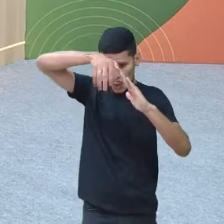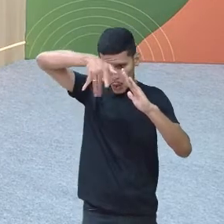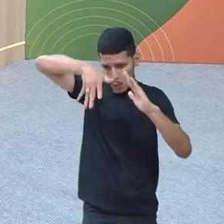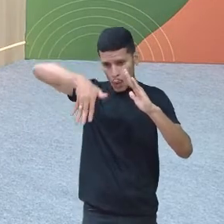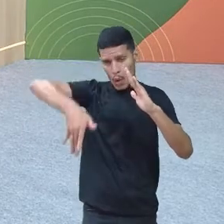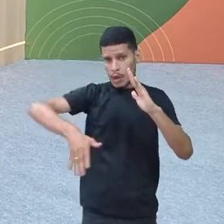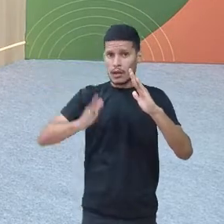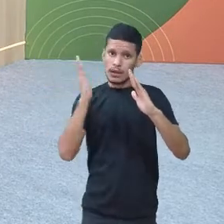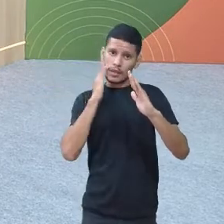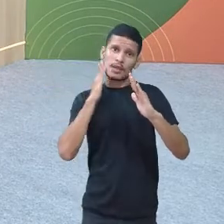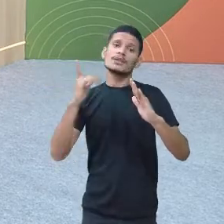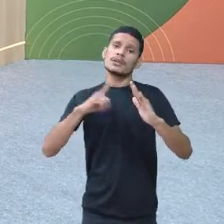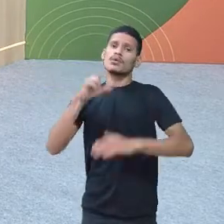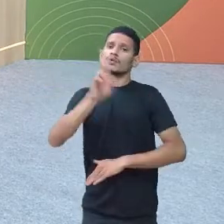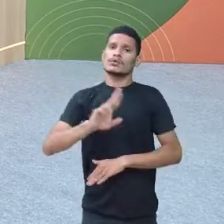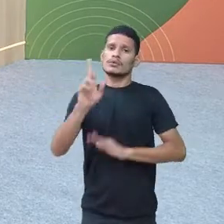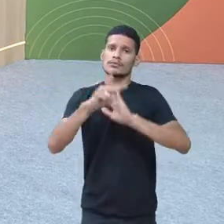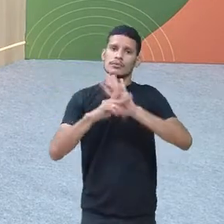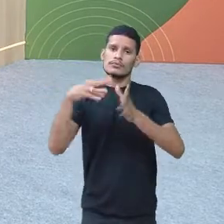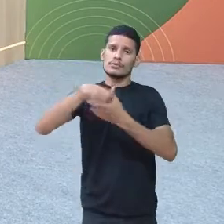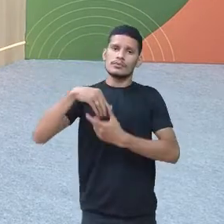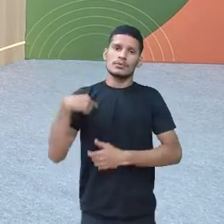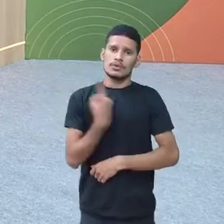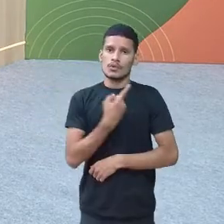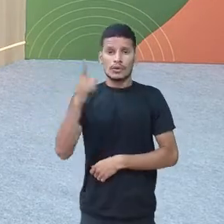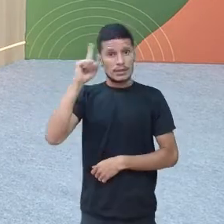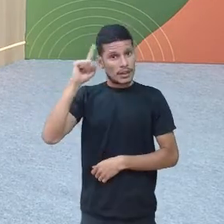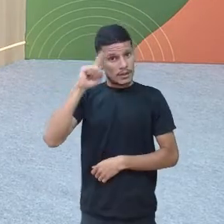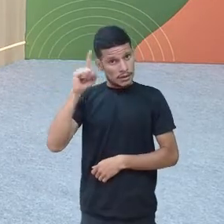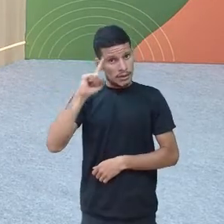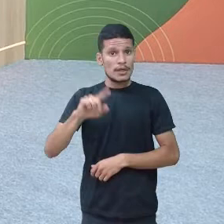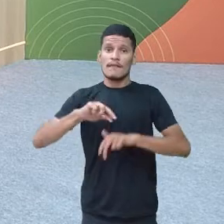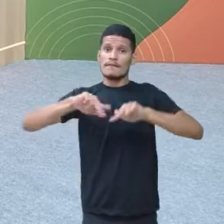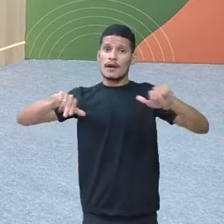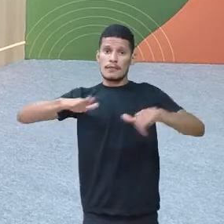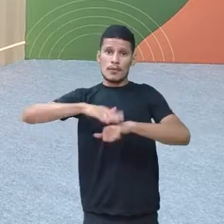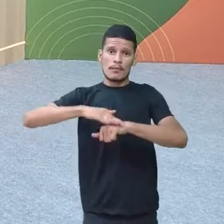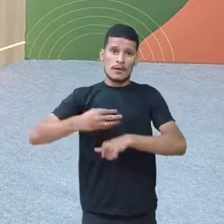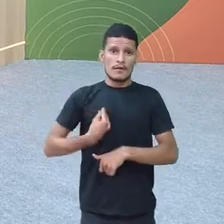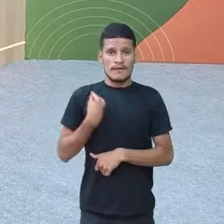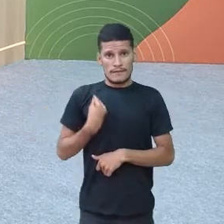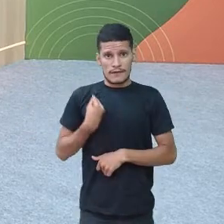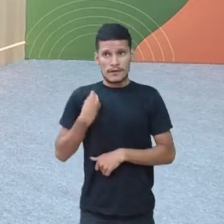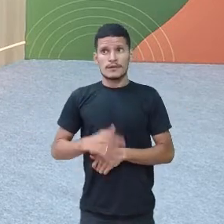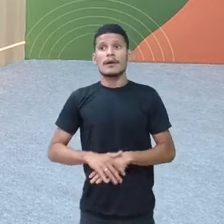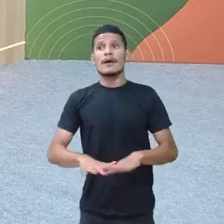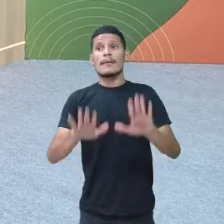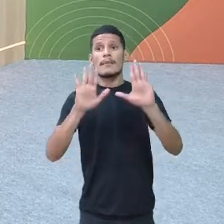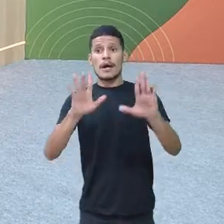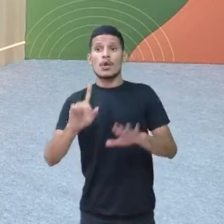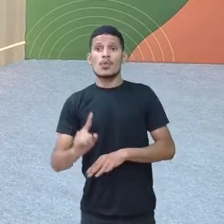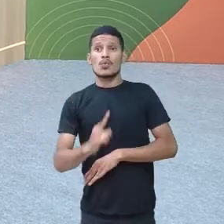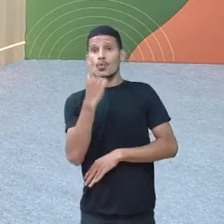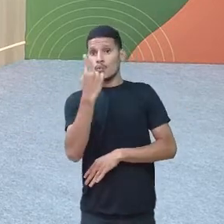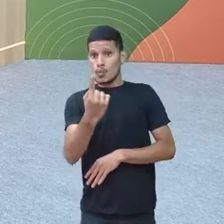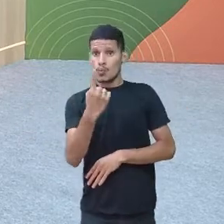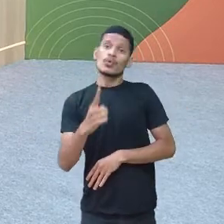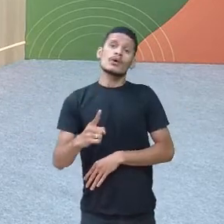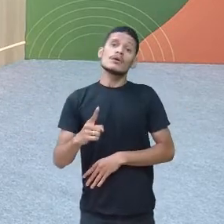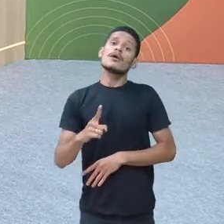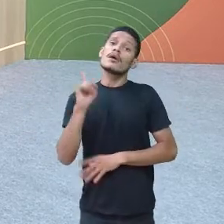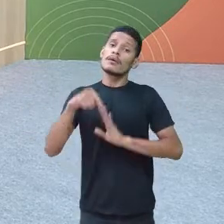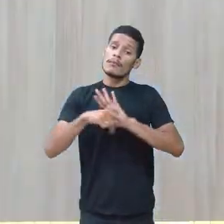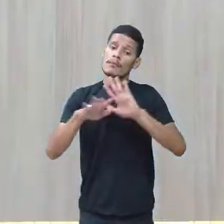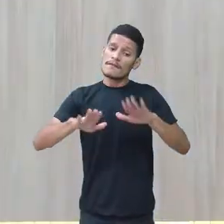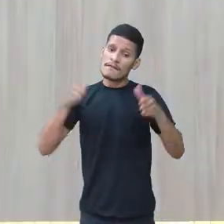aí a utilização dessa forma no nosso dia a dia em várias situações. Em uma delas, que é muito